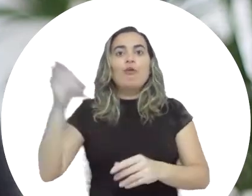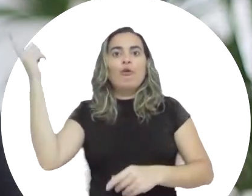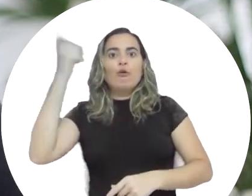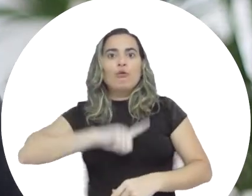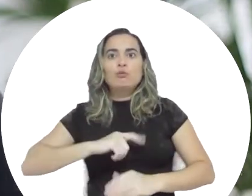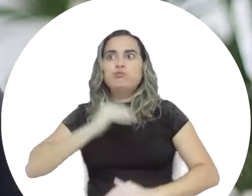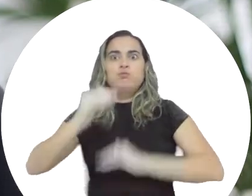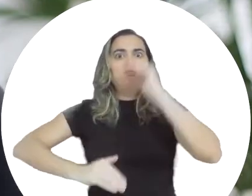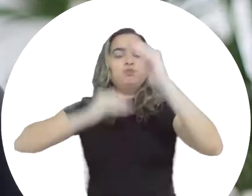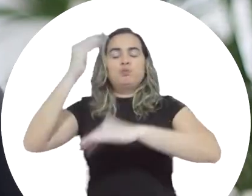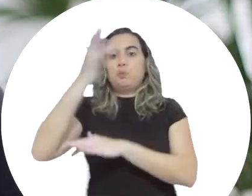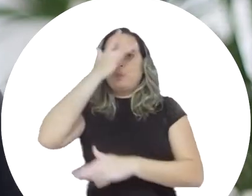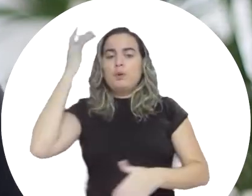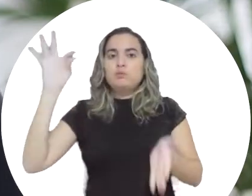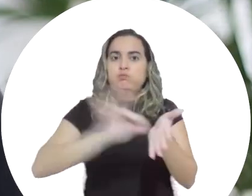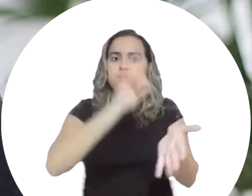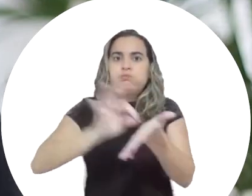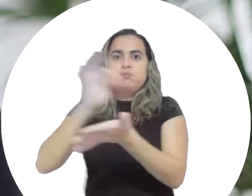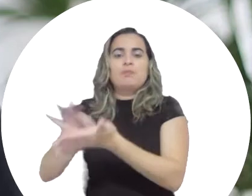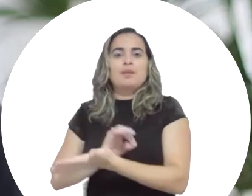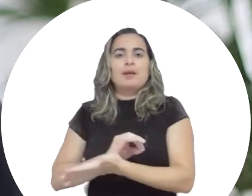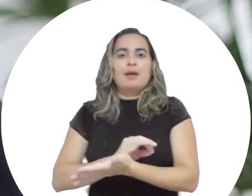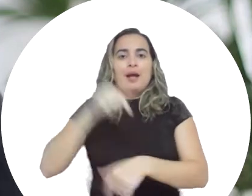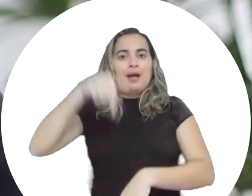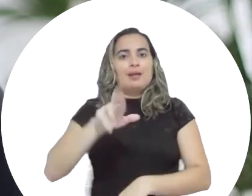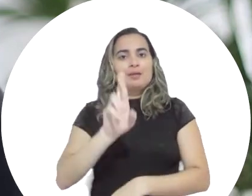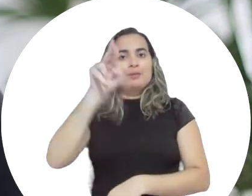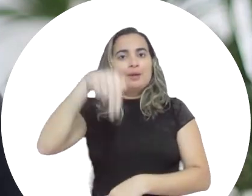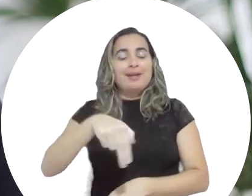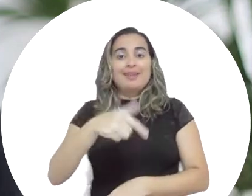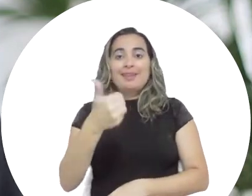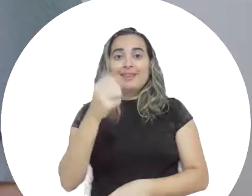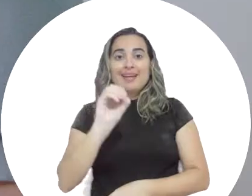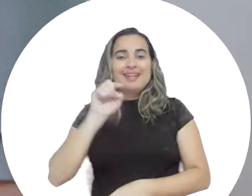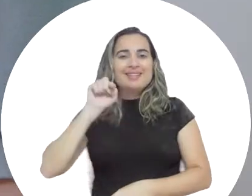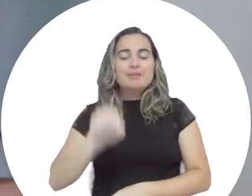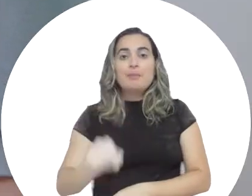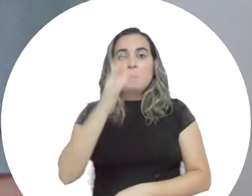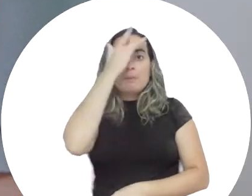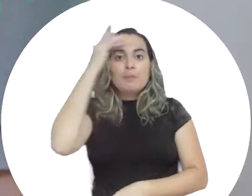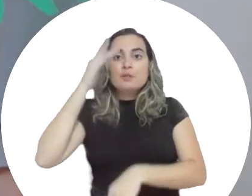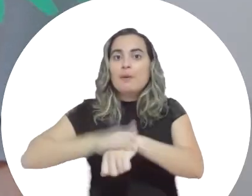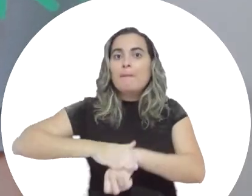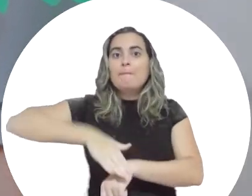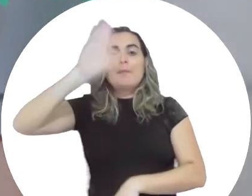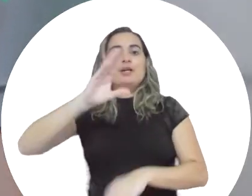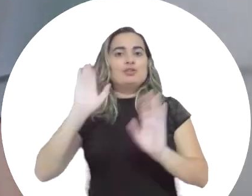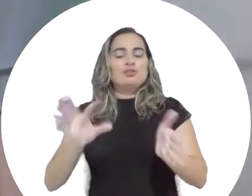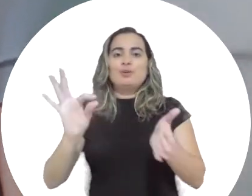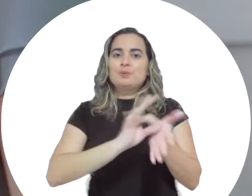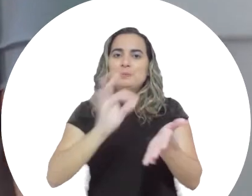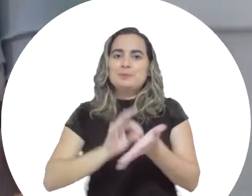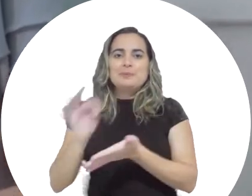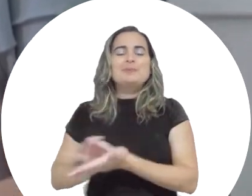voluntários. Aqui no Rio Grande do Norte, até agora, mais de 10 mil eleitores já se voluntariaram. As campanhas publicitárias divulgadas pela